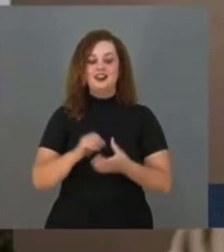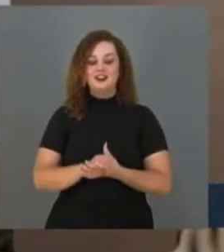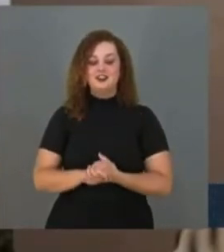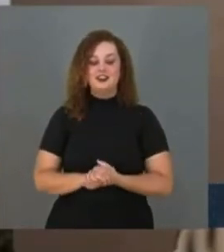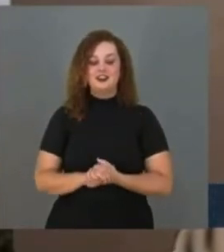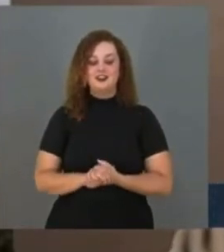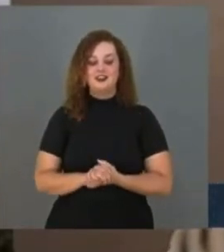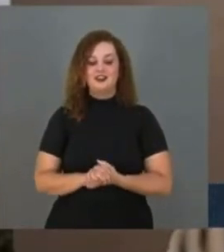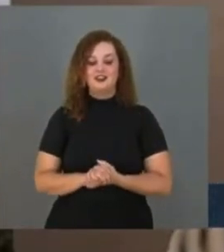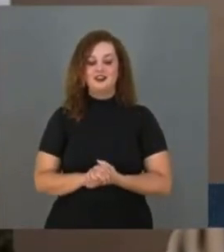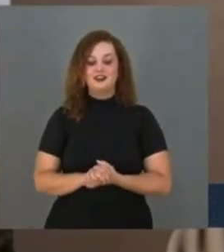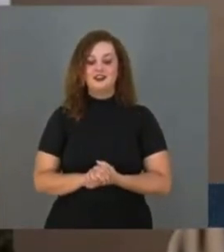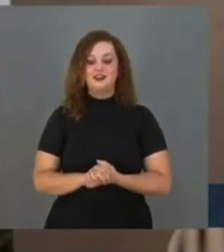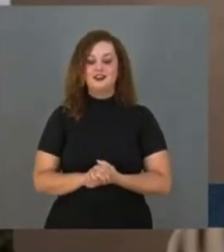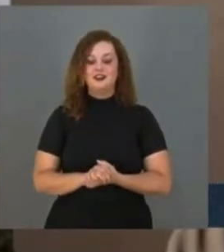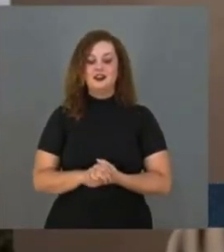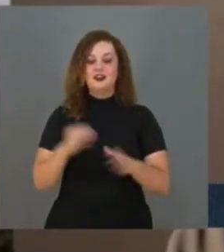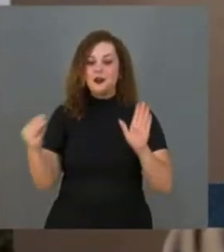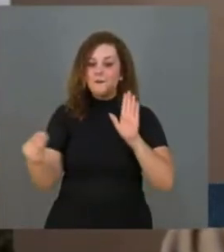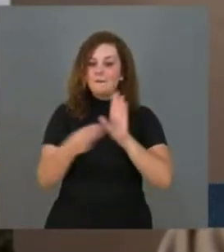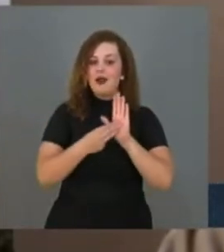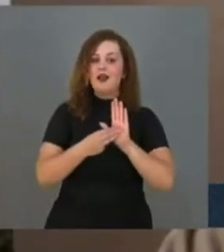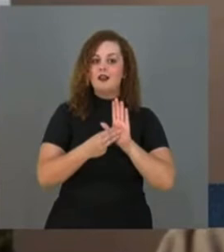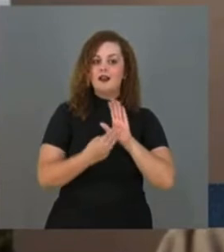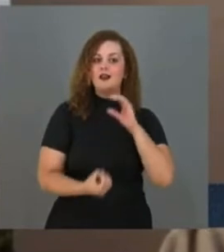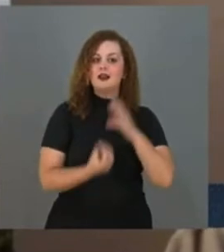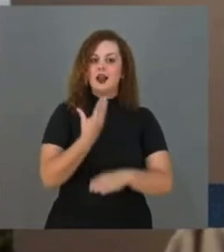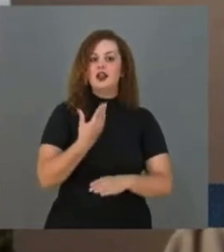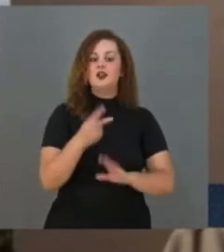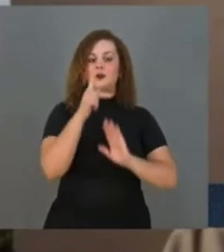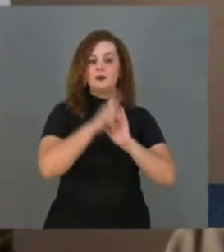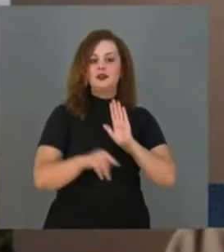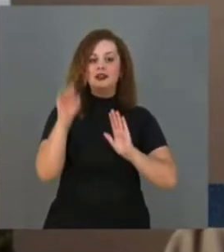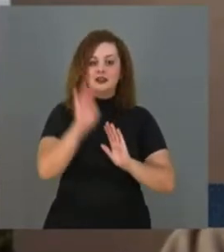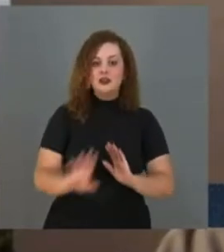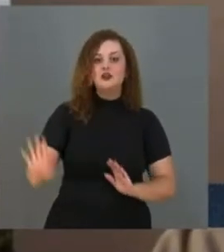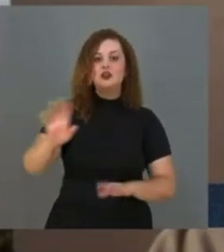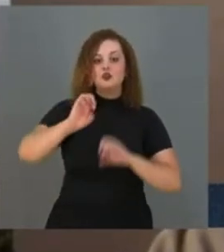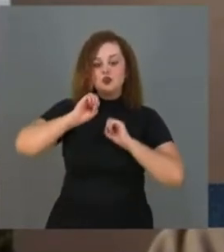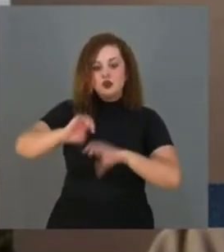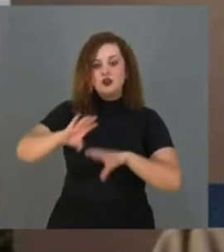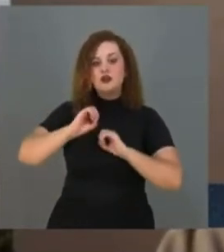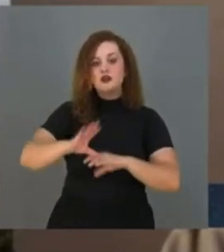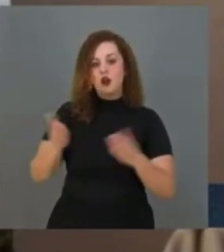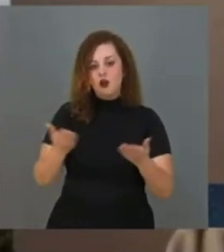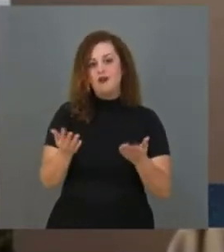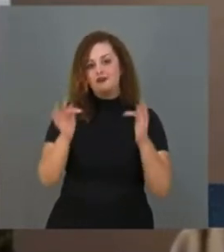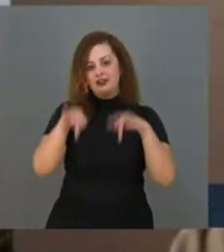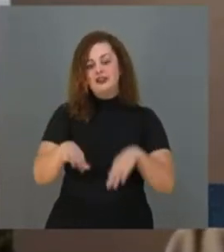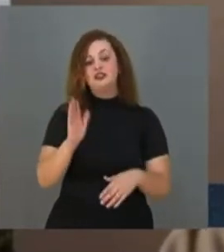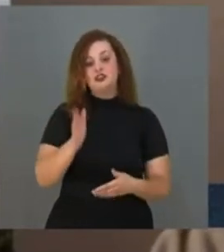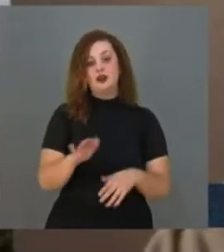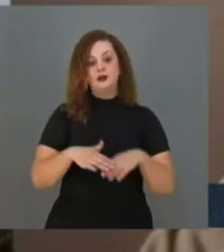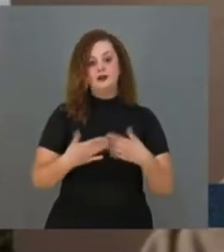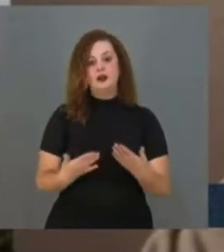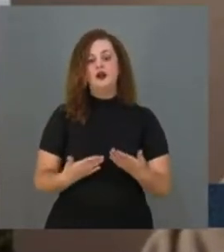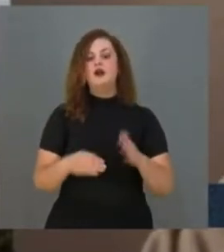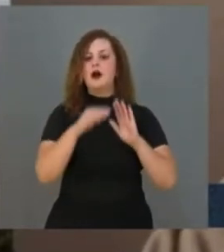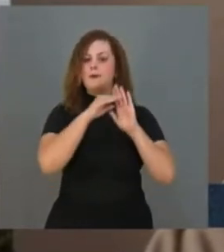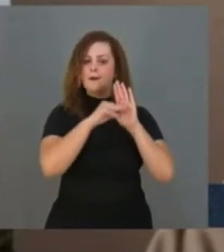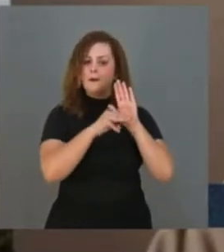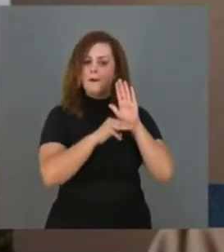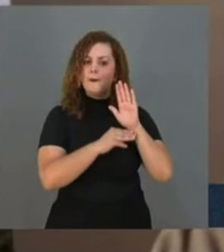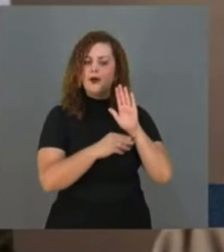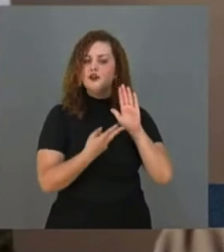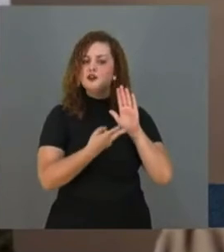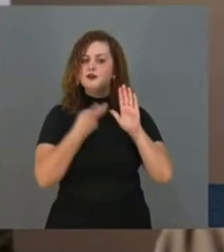do cumprimento das metas estabelecidas no Plano Nacional de Educação, que por hora já se encerra. Dentre essas metas,